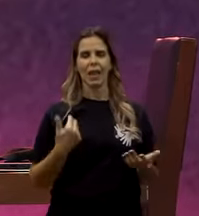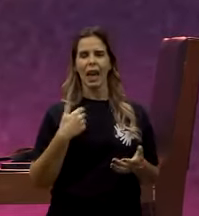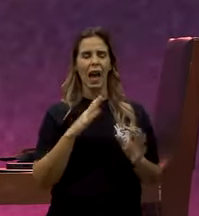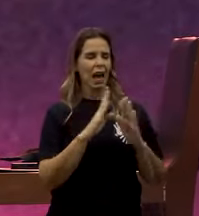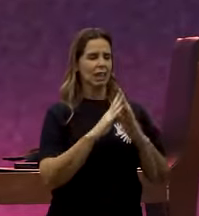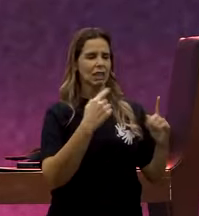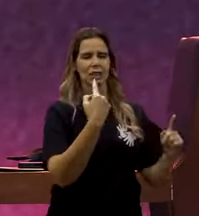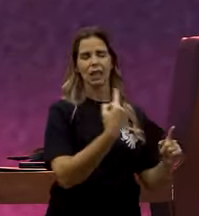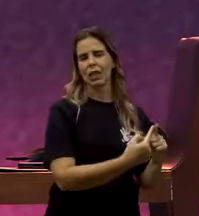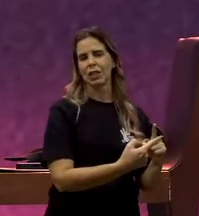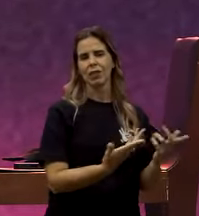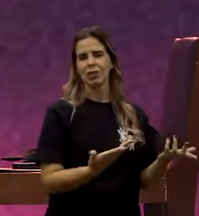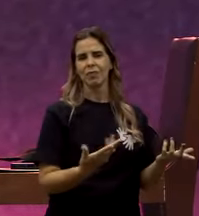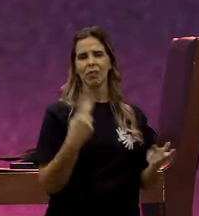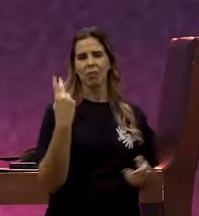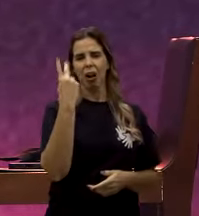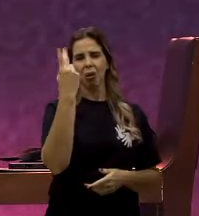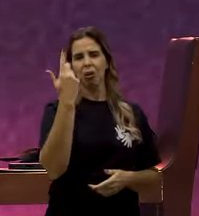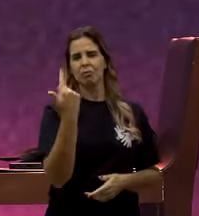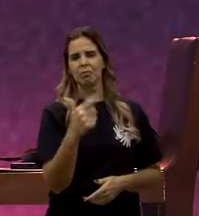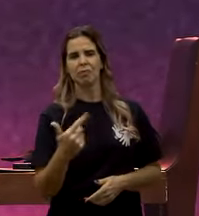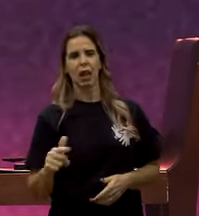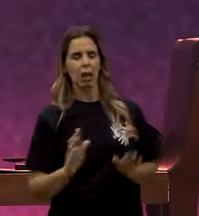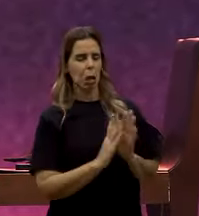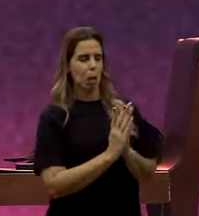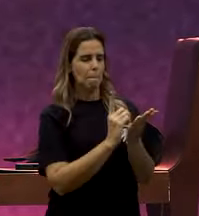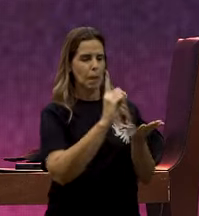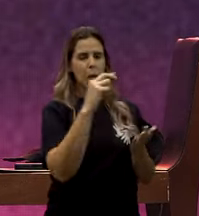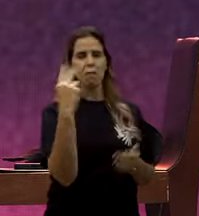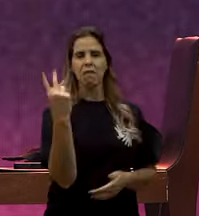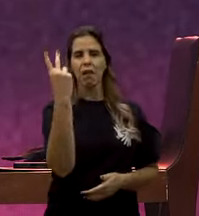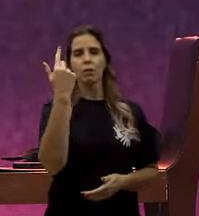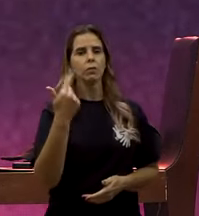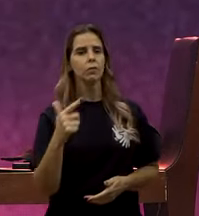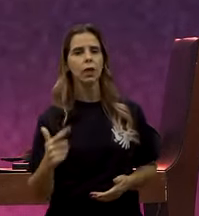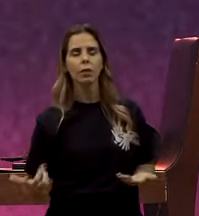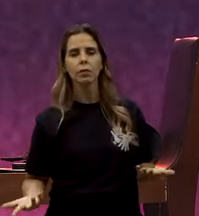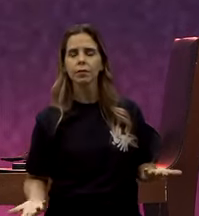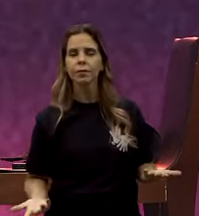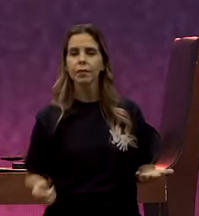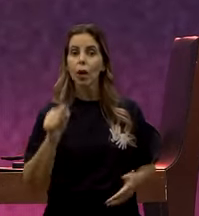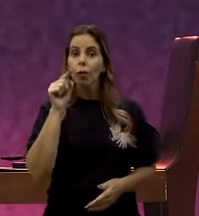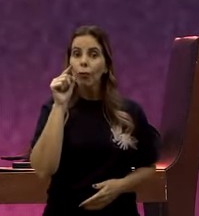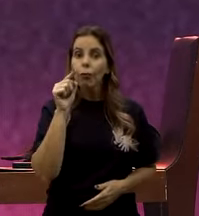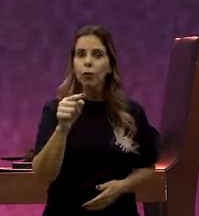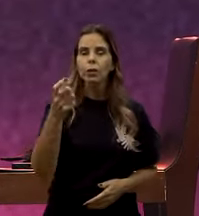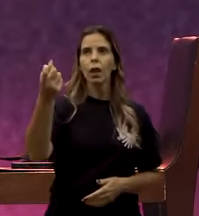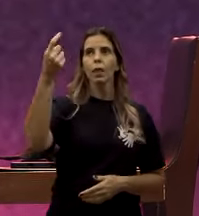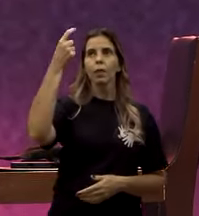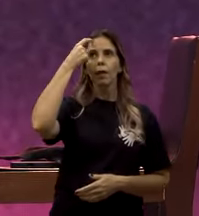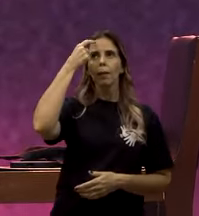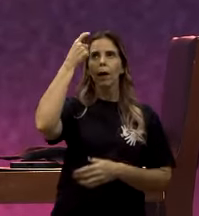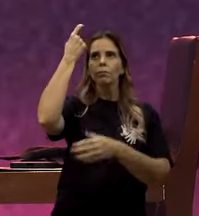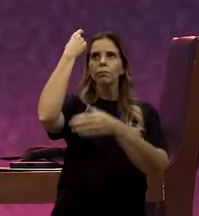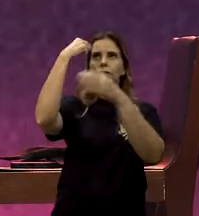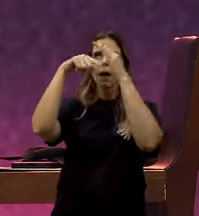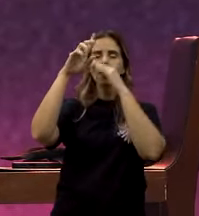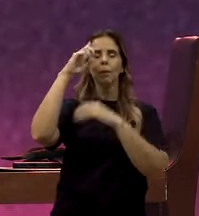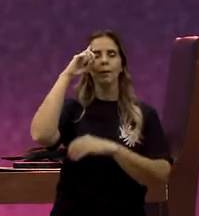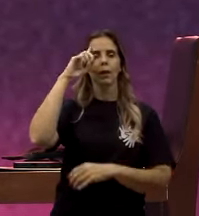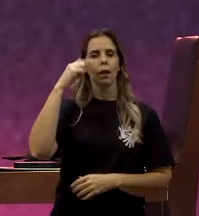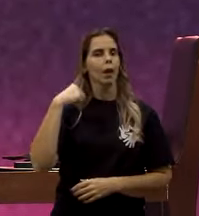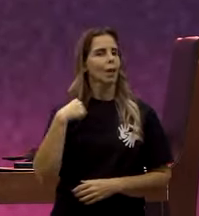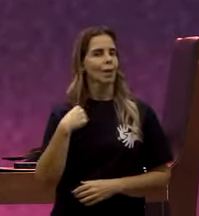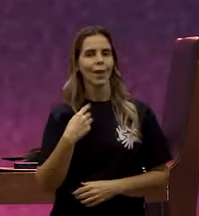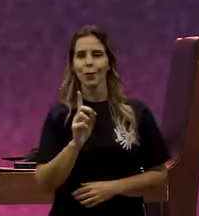presta as pessoas não prestam Evangelho não presta Bíblia não presta nada olha a imagem que você tá construído Não eu não sou que As pessoas dizem eu não sou o